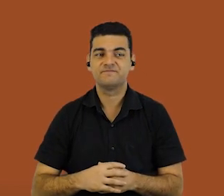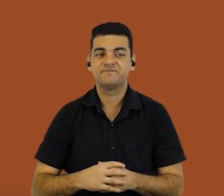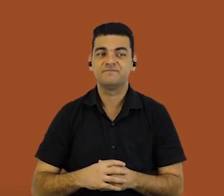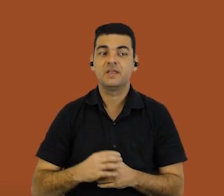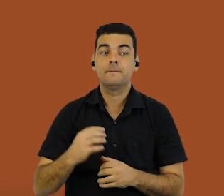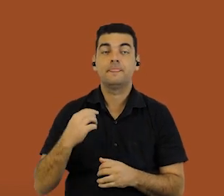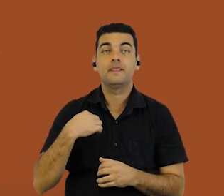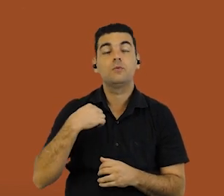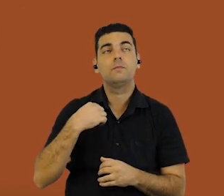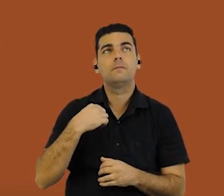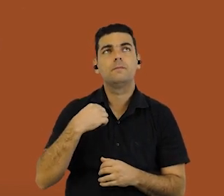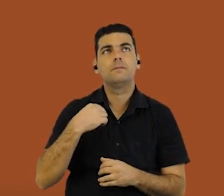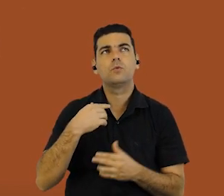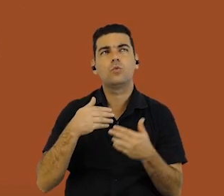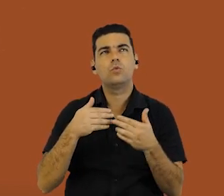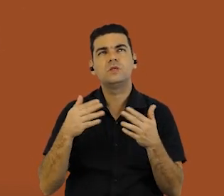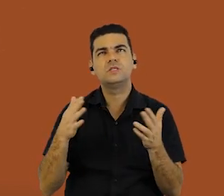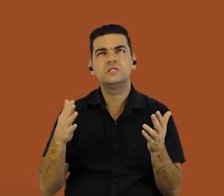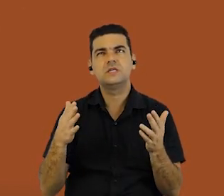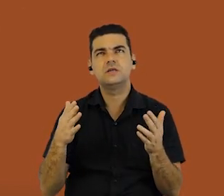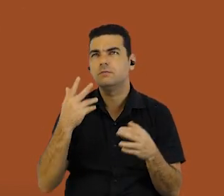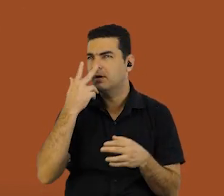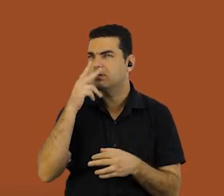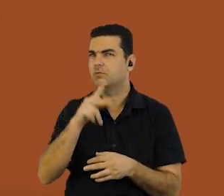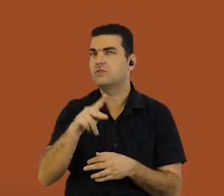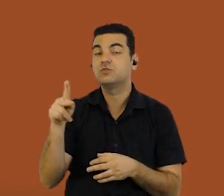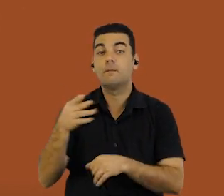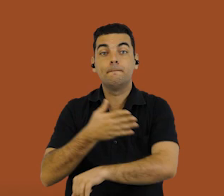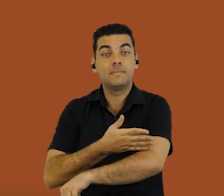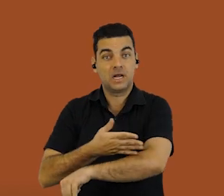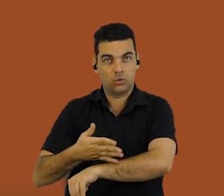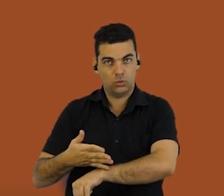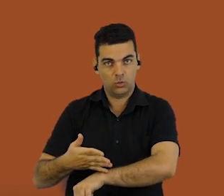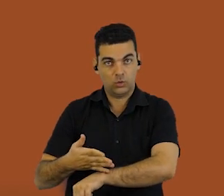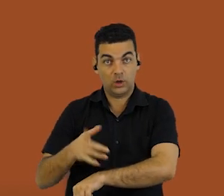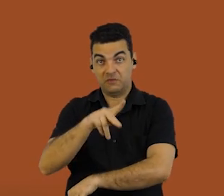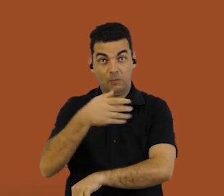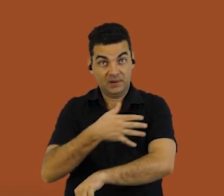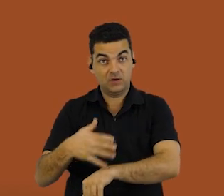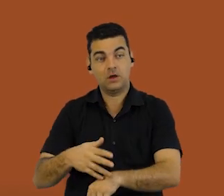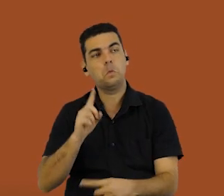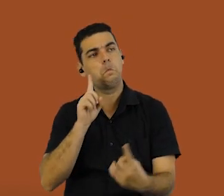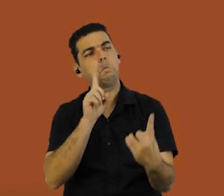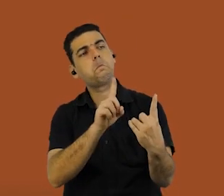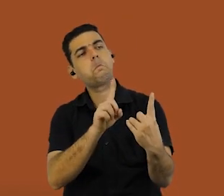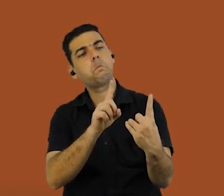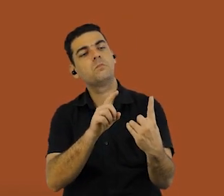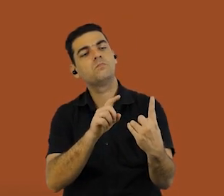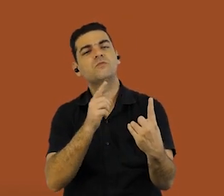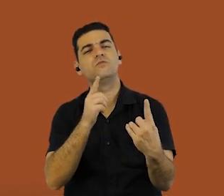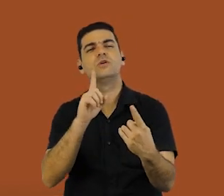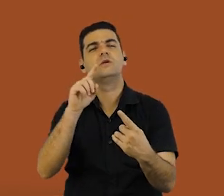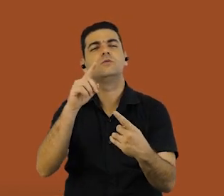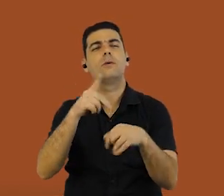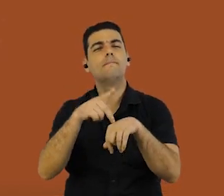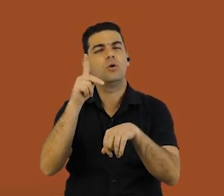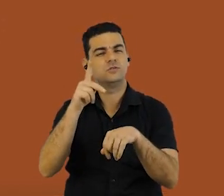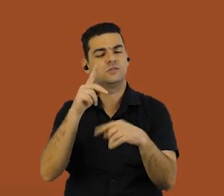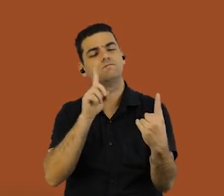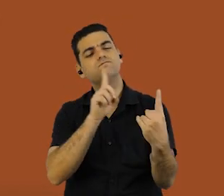se apresenta inicialmente por intermédio de um professor branco, numa